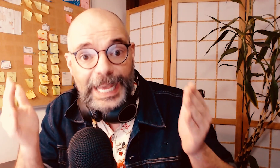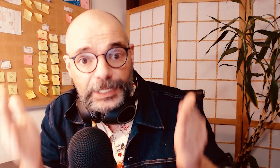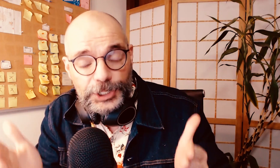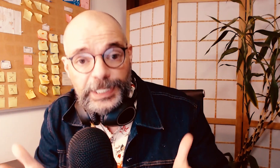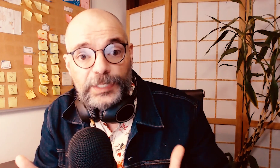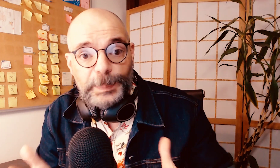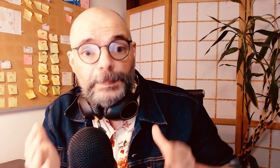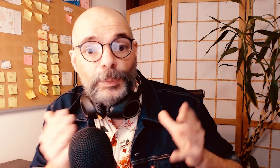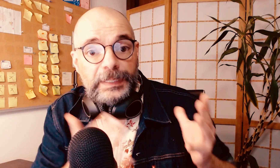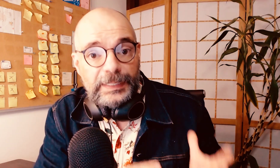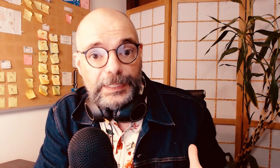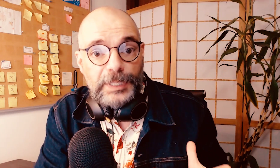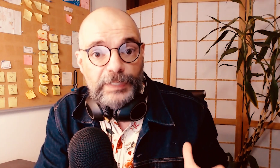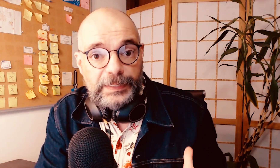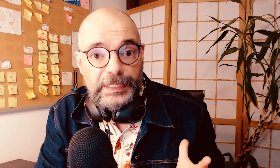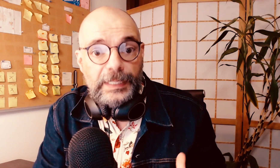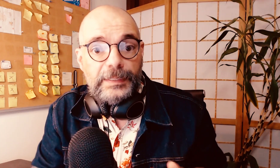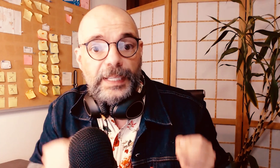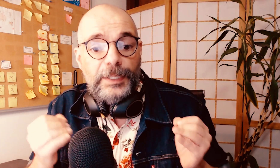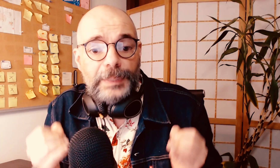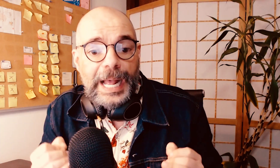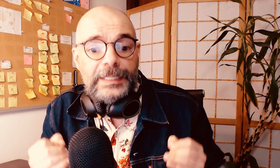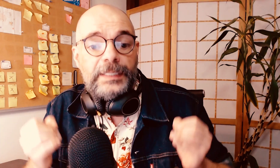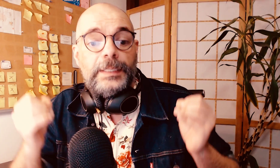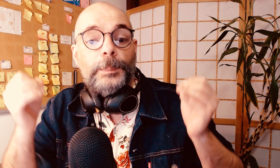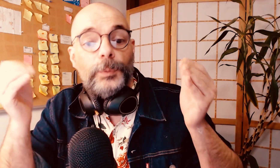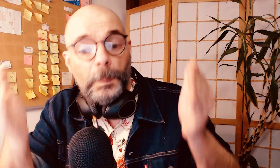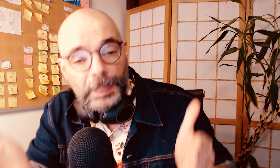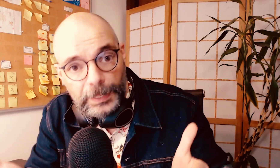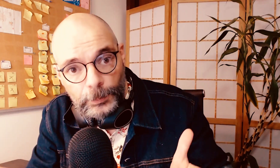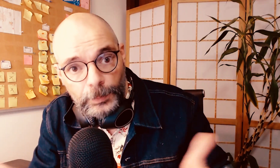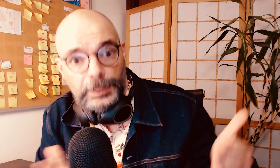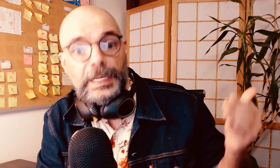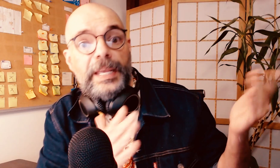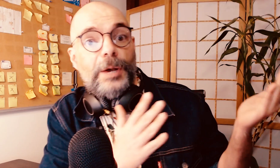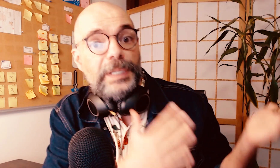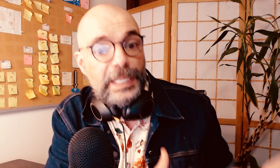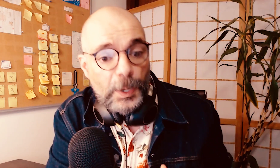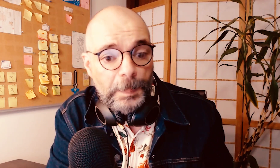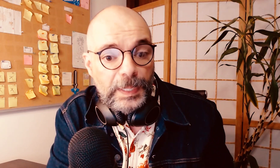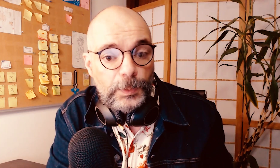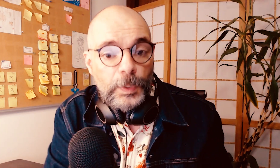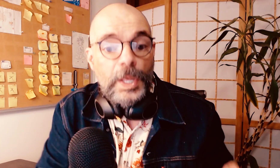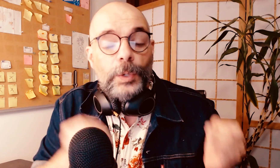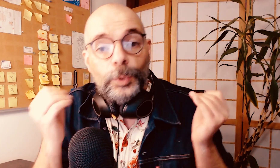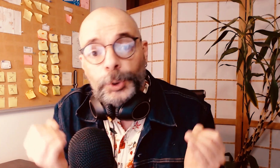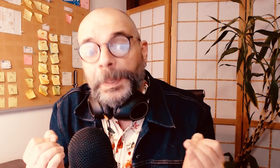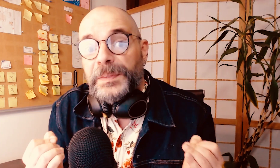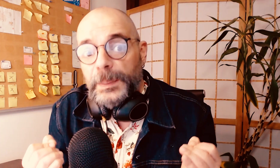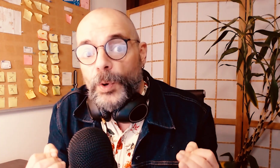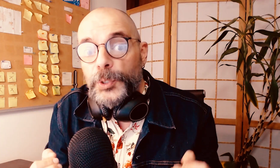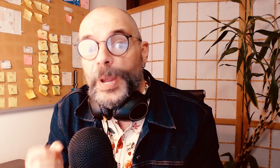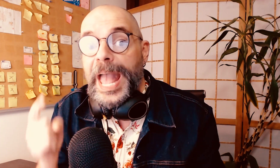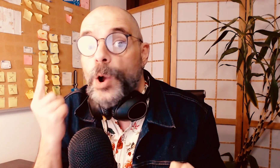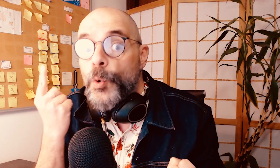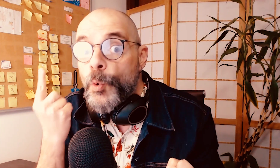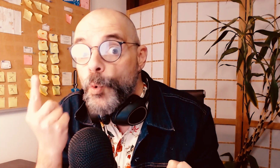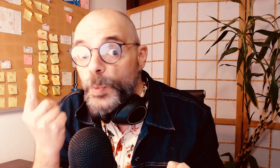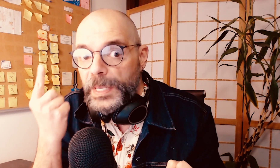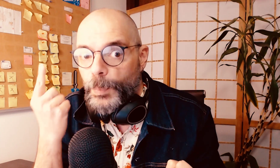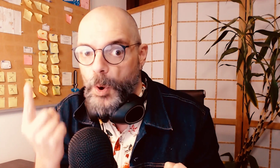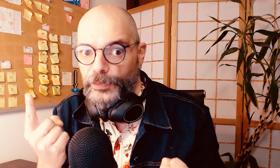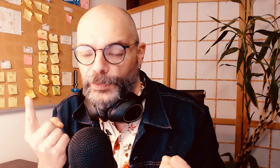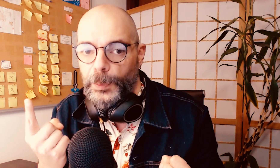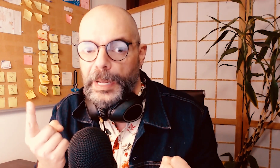As garantias para importação da vacina seriam dadas por um banco, que na real nem é um banco, cujo patrimônio é